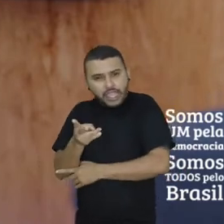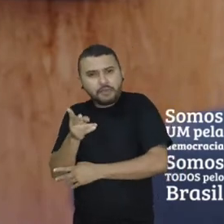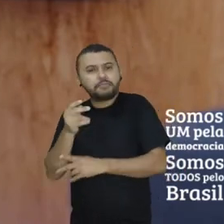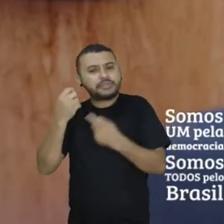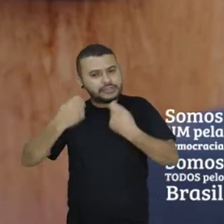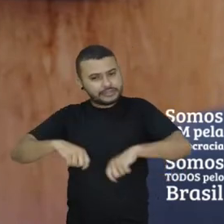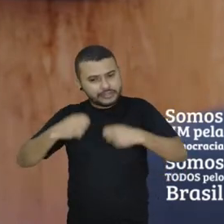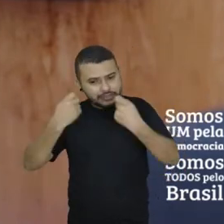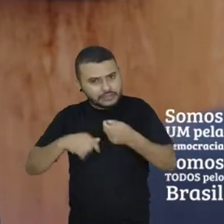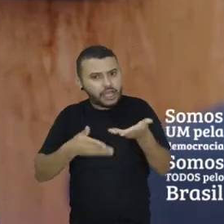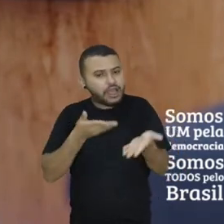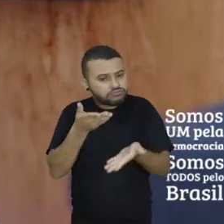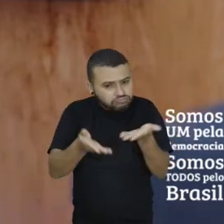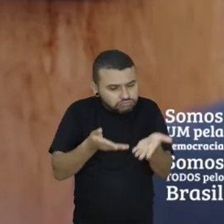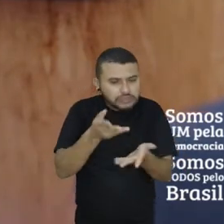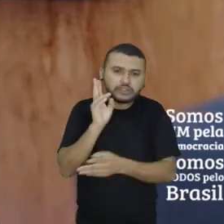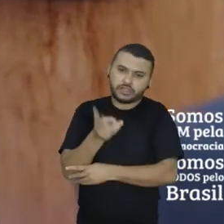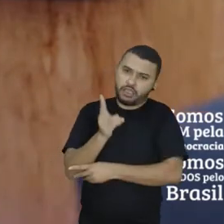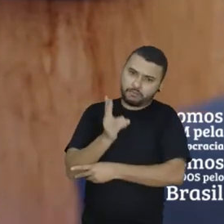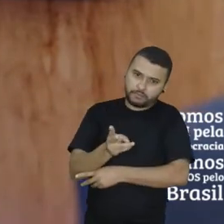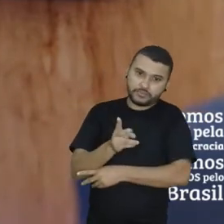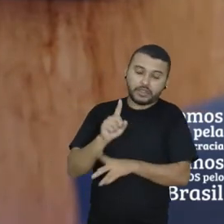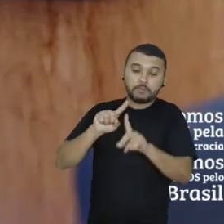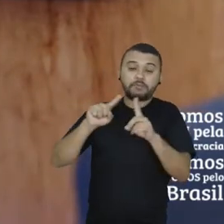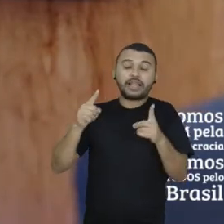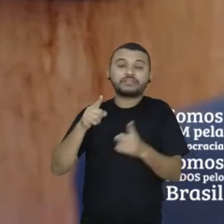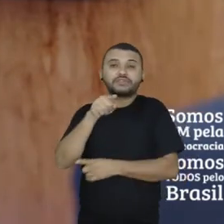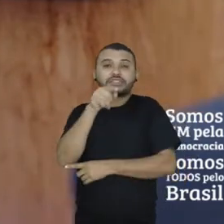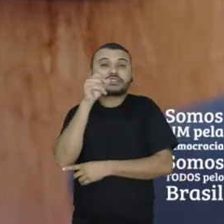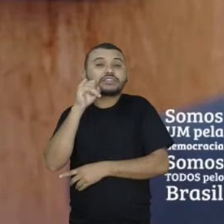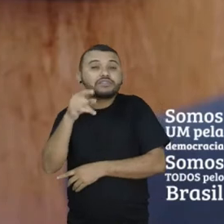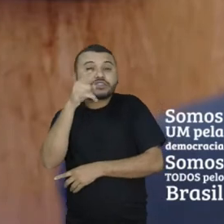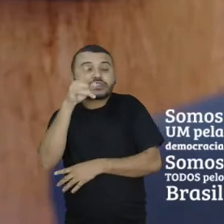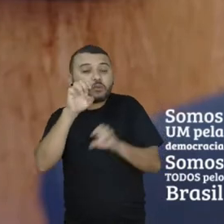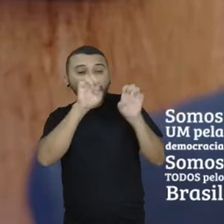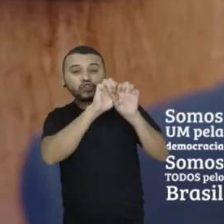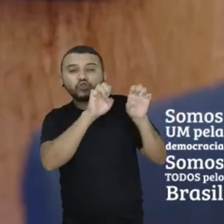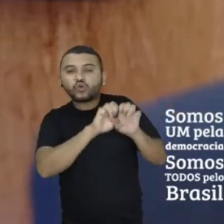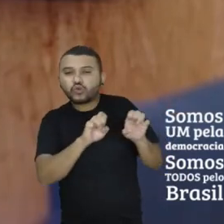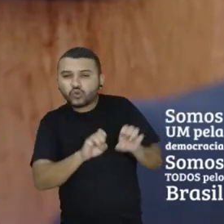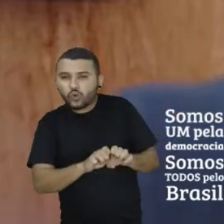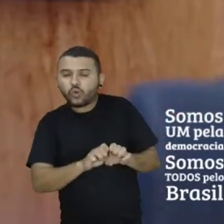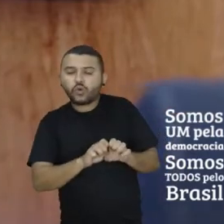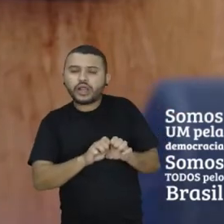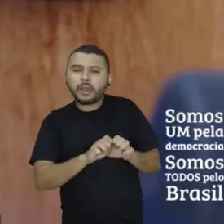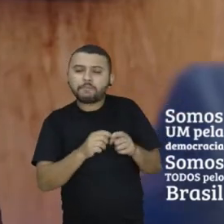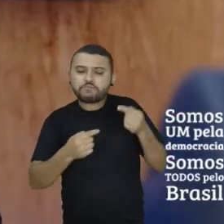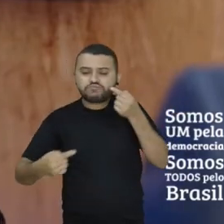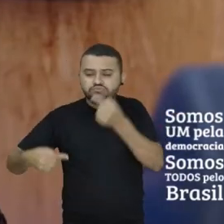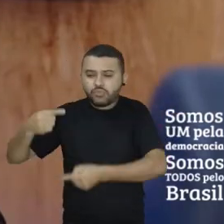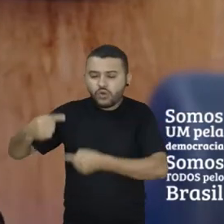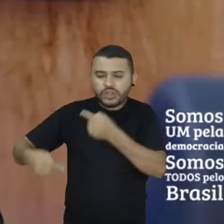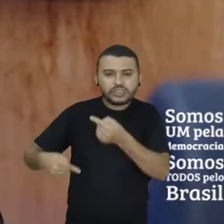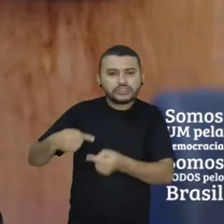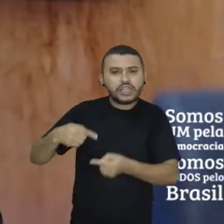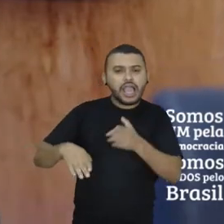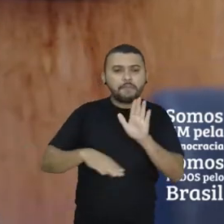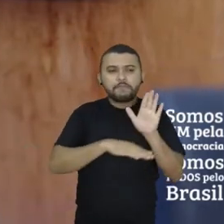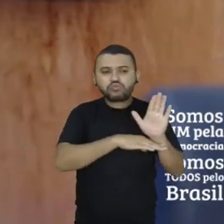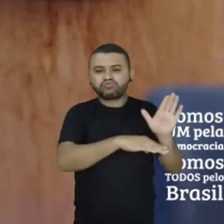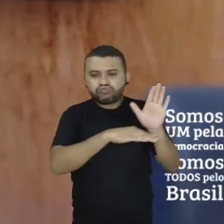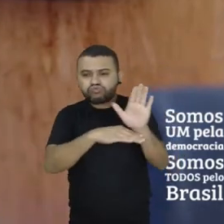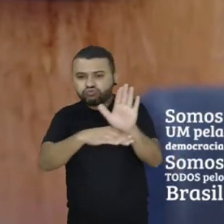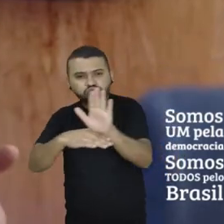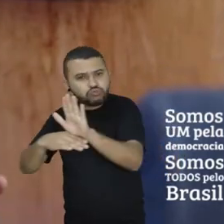deve servir. Mas se você tiver um instrumento político, você vai servir muito mais gente. Eu posso, pessoalmente, até na